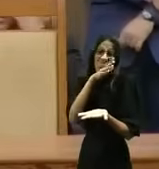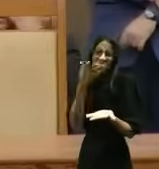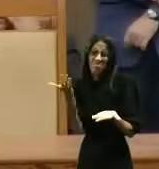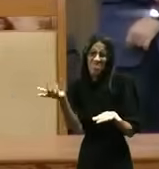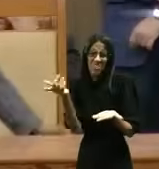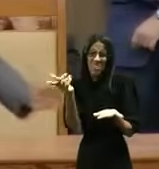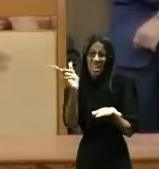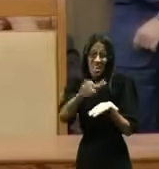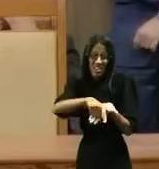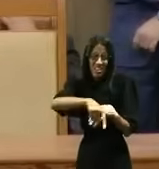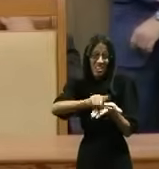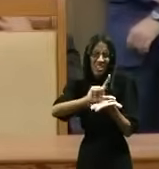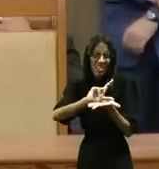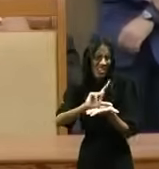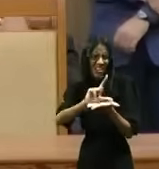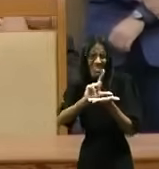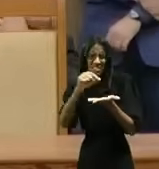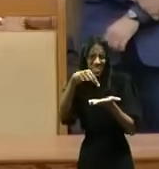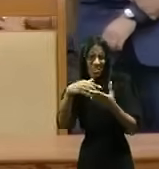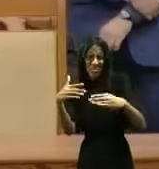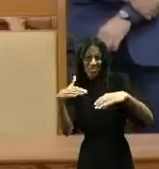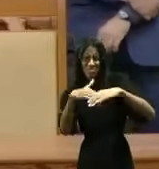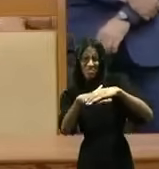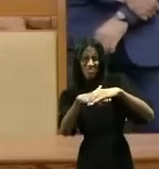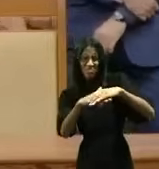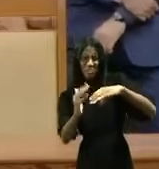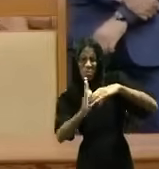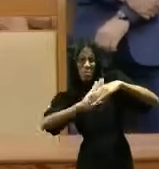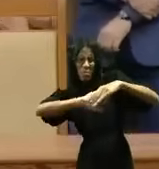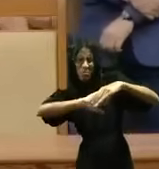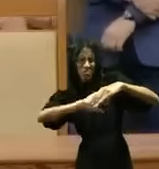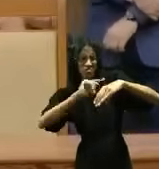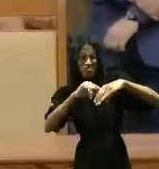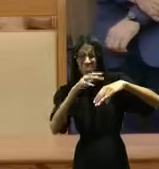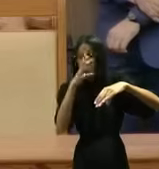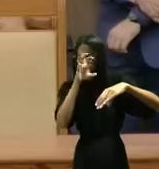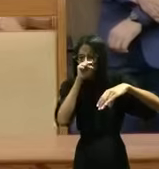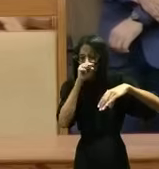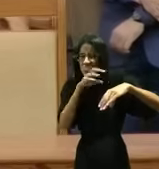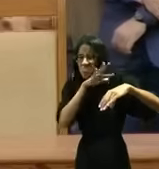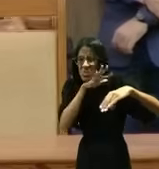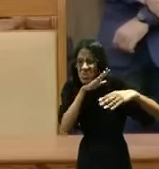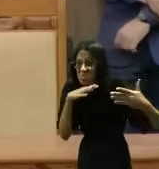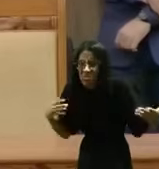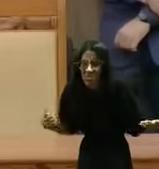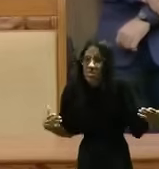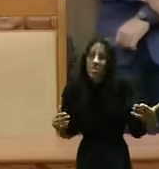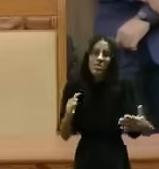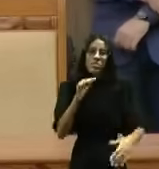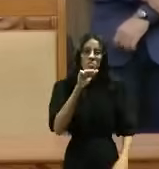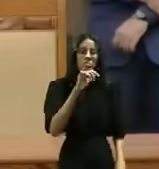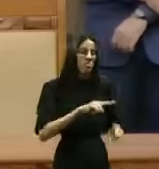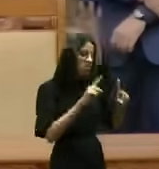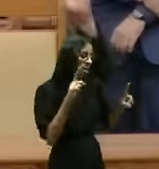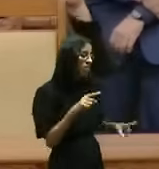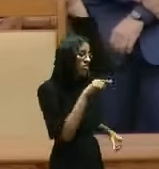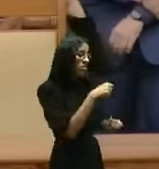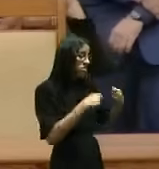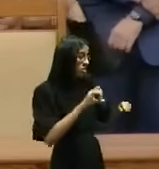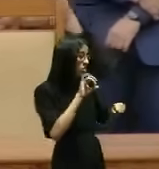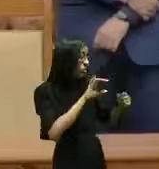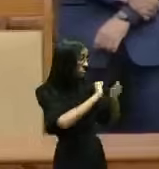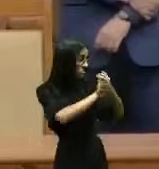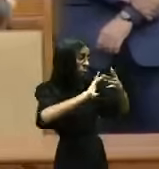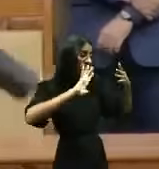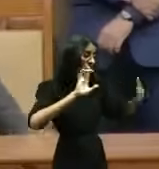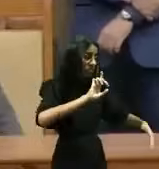e cheira mal ele disse eu não tô te perguntando eu quero dizer que é só para glorificar se creres em mim quem pode adorar a Deus